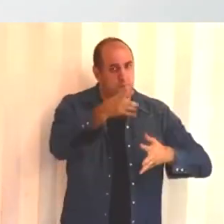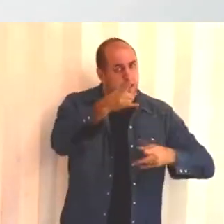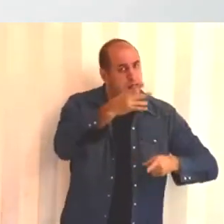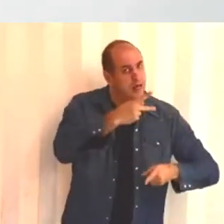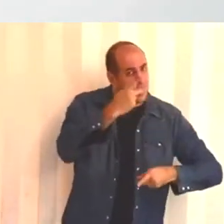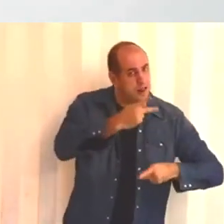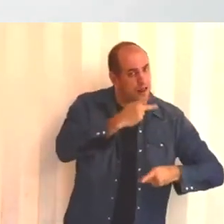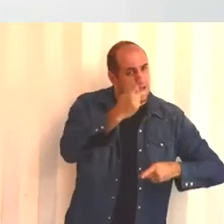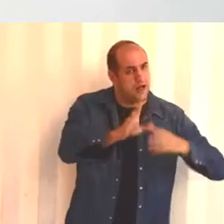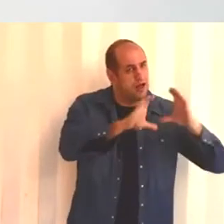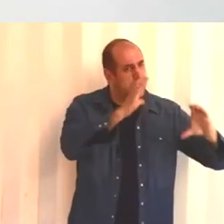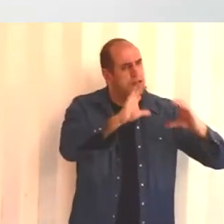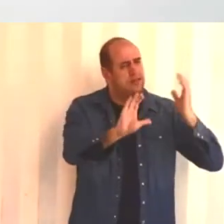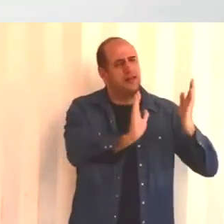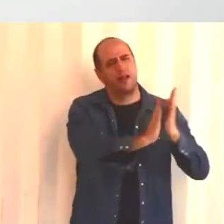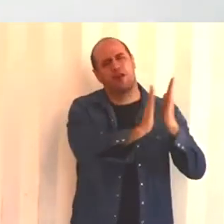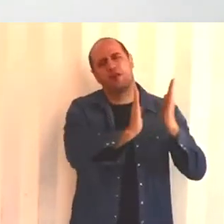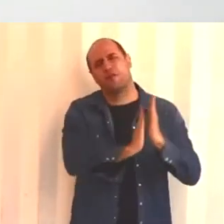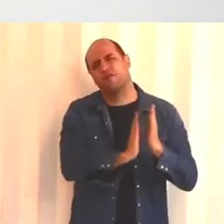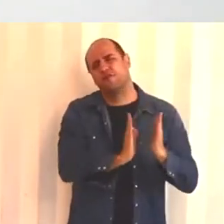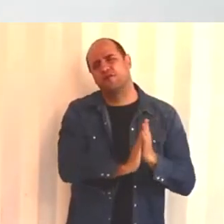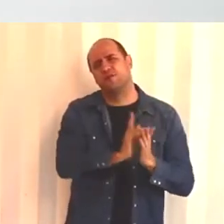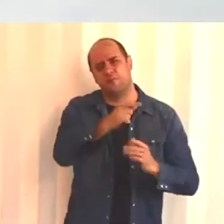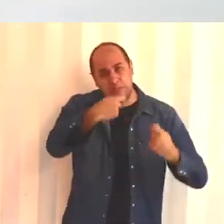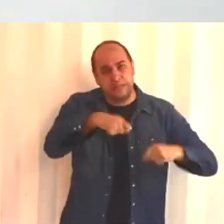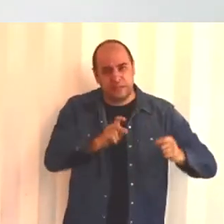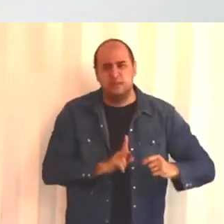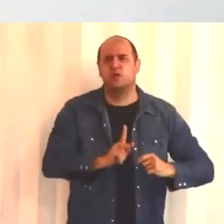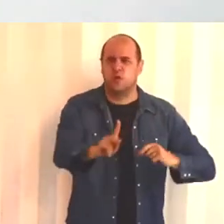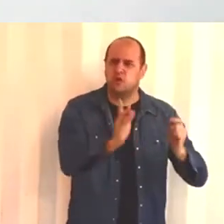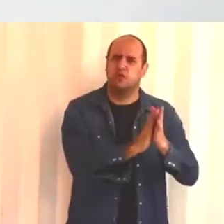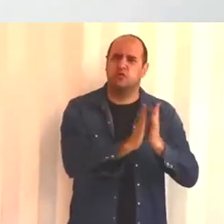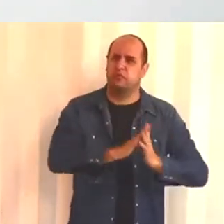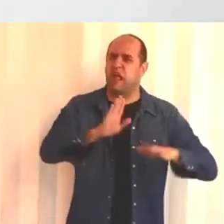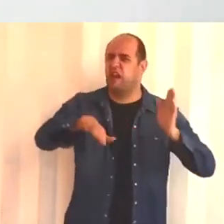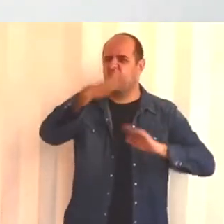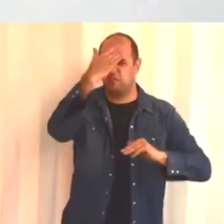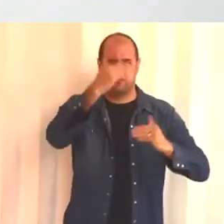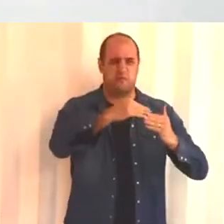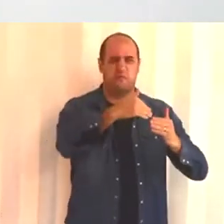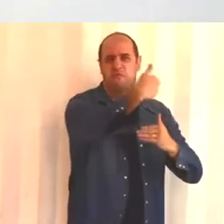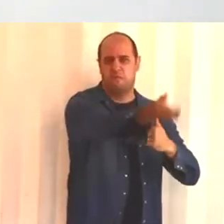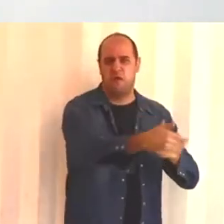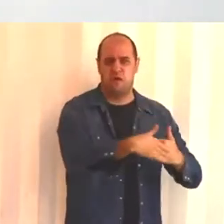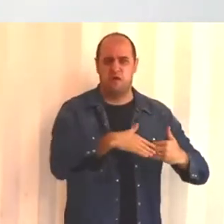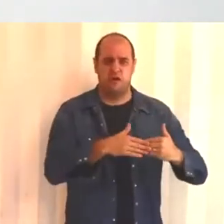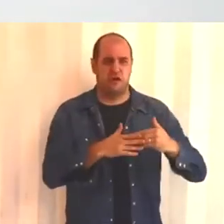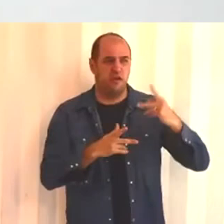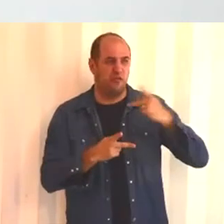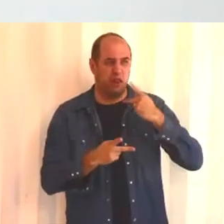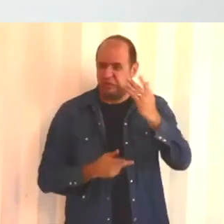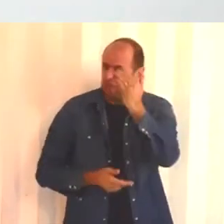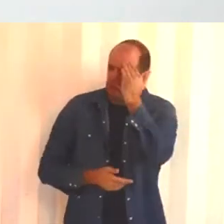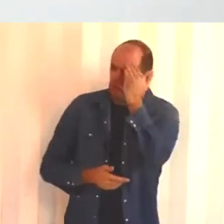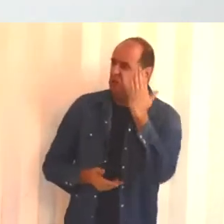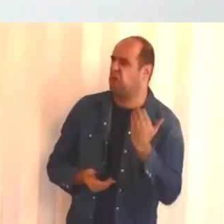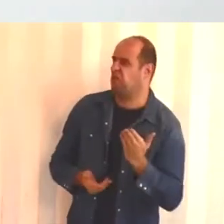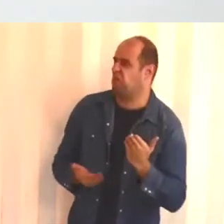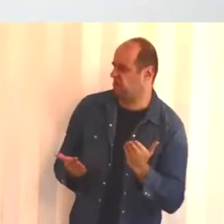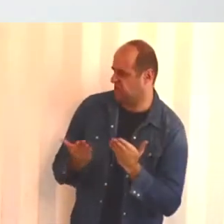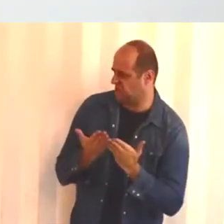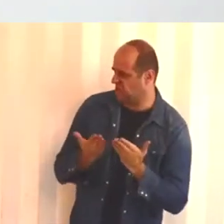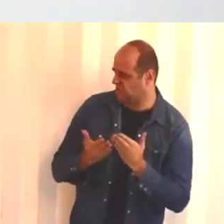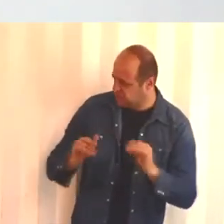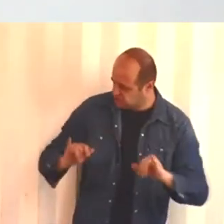você de cantar, de louvar a Deus. As pessoas lá fora muitas vezes dizem assim: eu não entendo vocês. Se crente